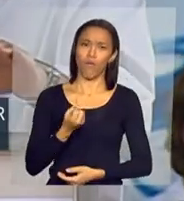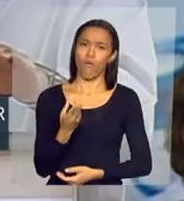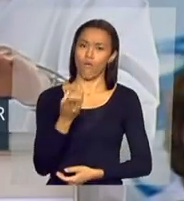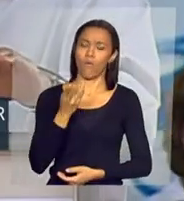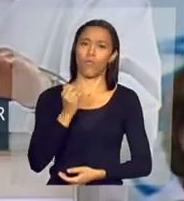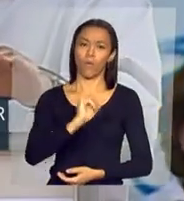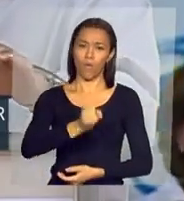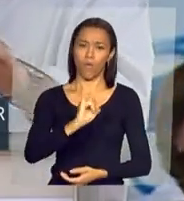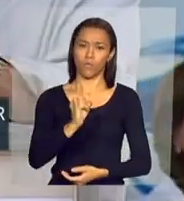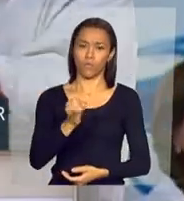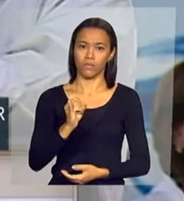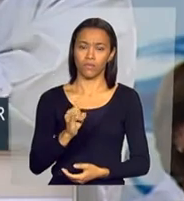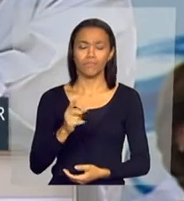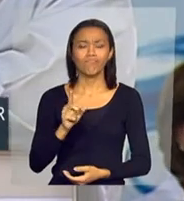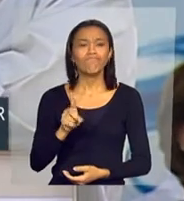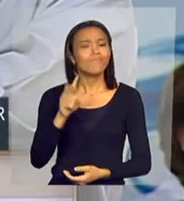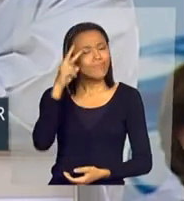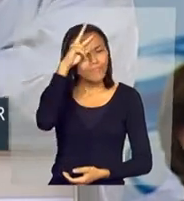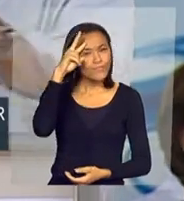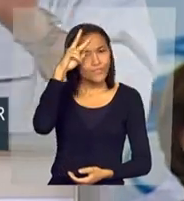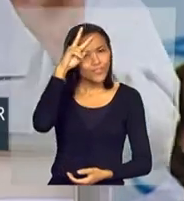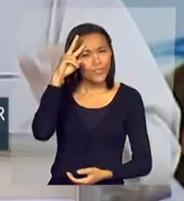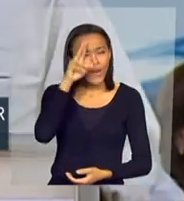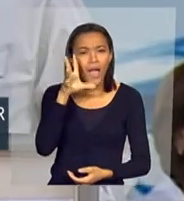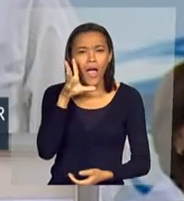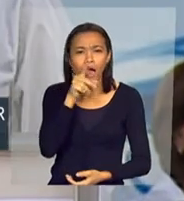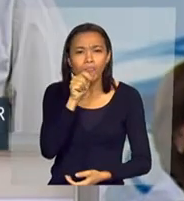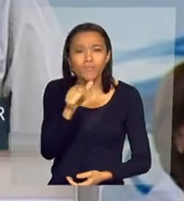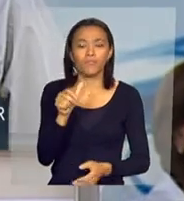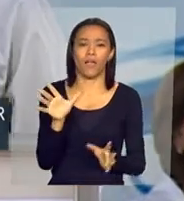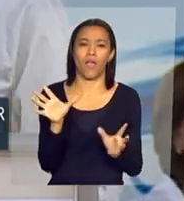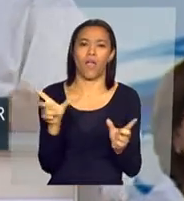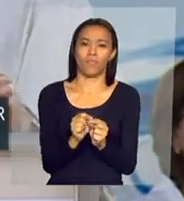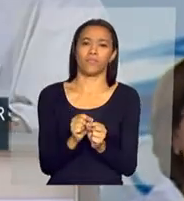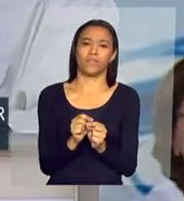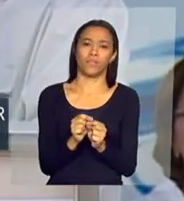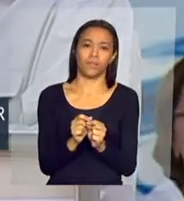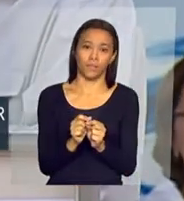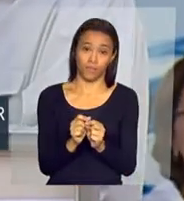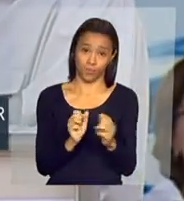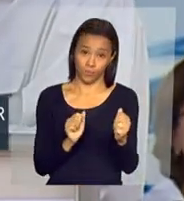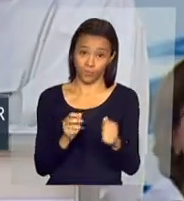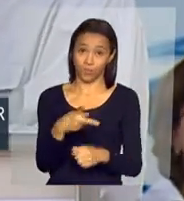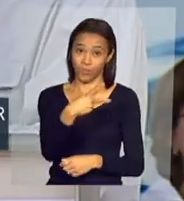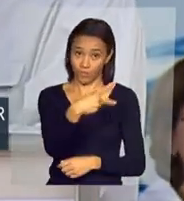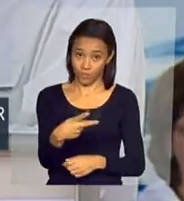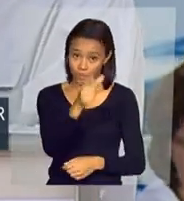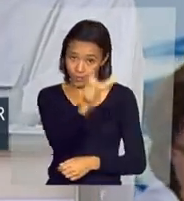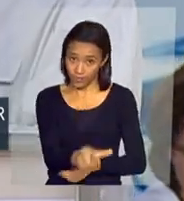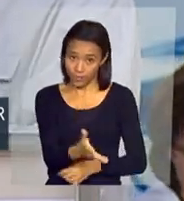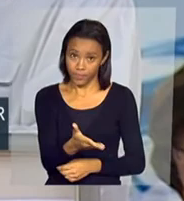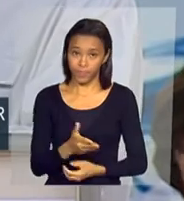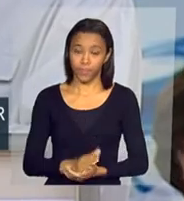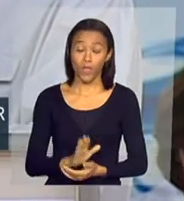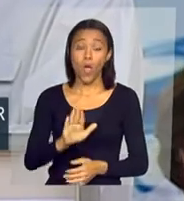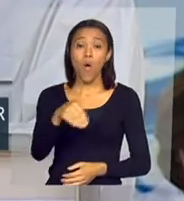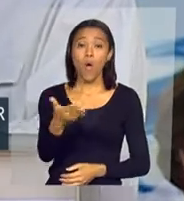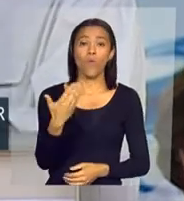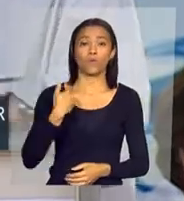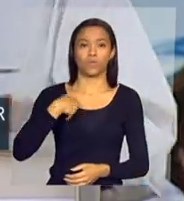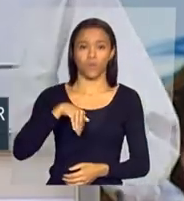aqui uma história bem rápida com a presidenta Dilma. Quando